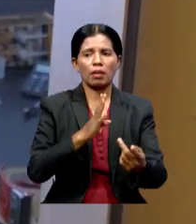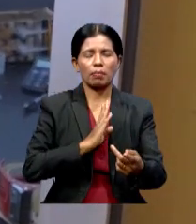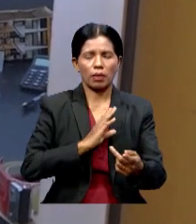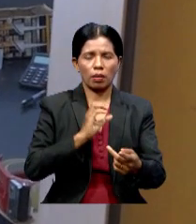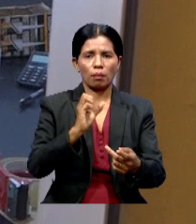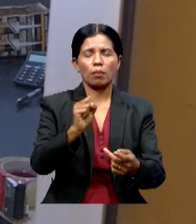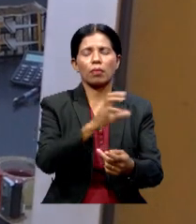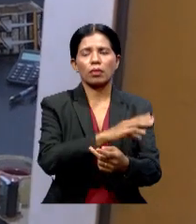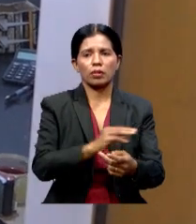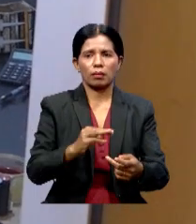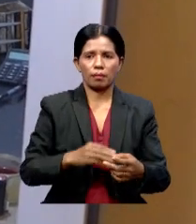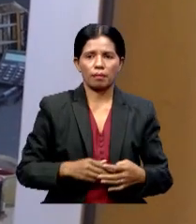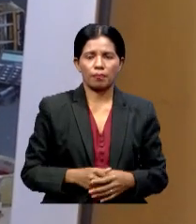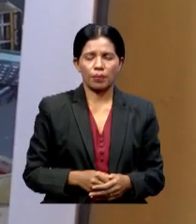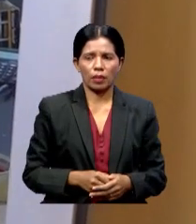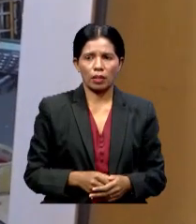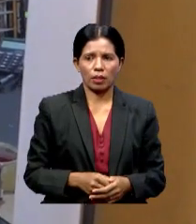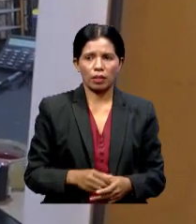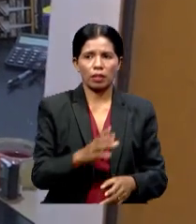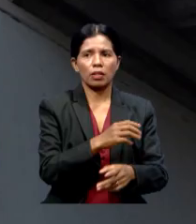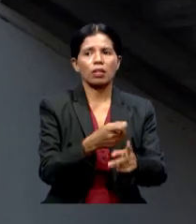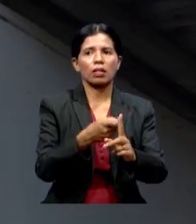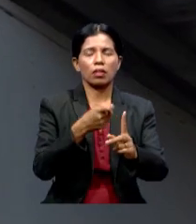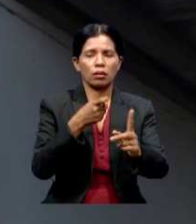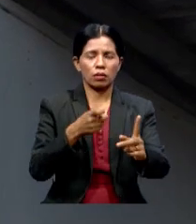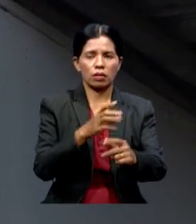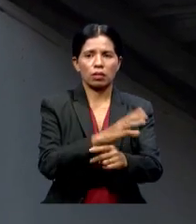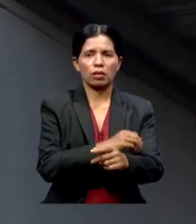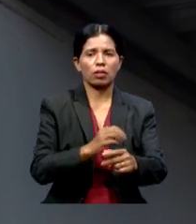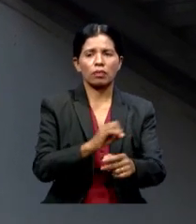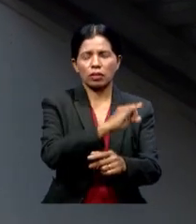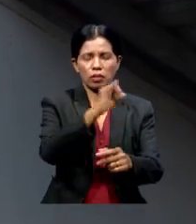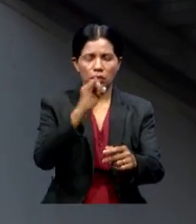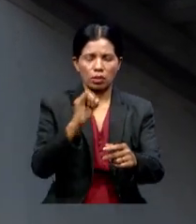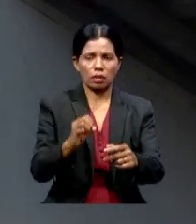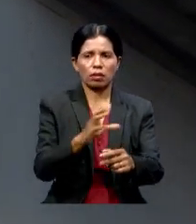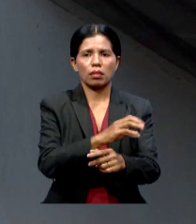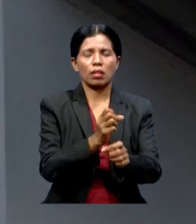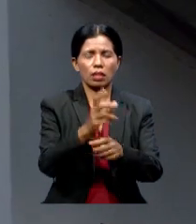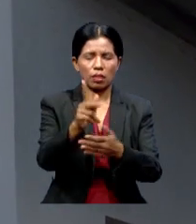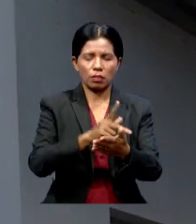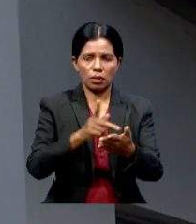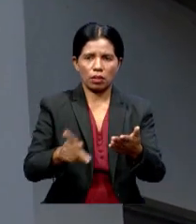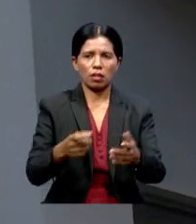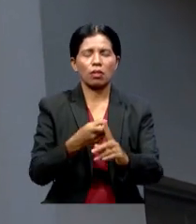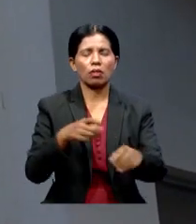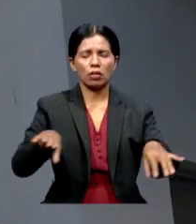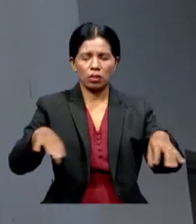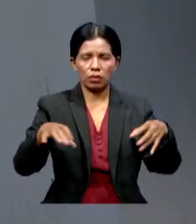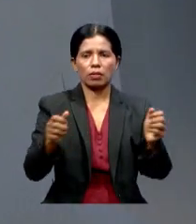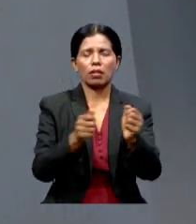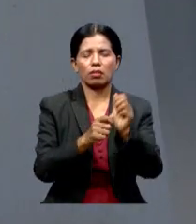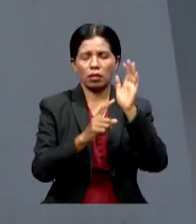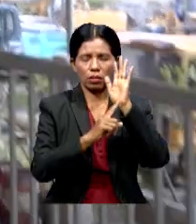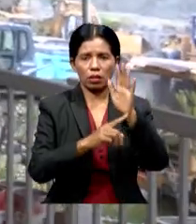Manliwana. Baseia para denuncia Rússia Lesado, investigador do Departamento de Investigação Criminal, ou parte de serviço,